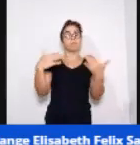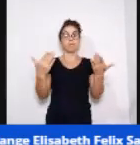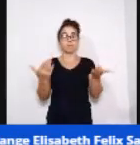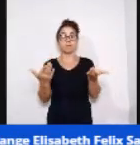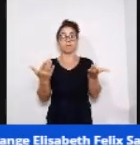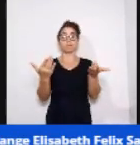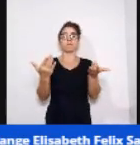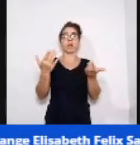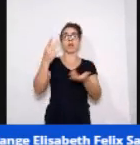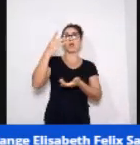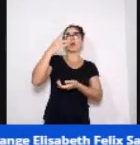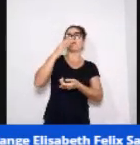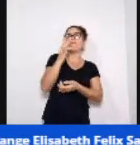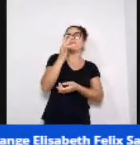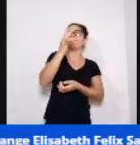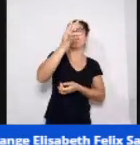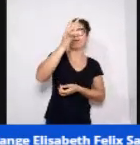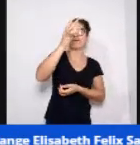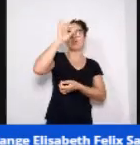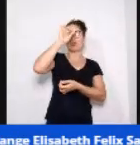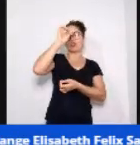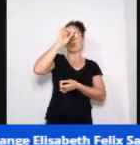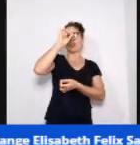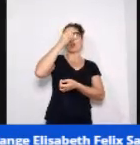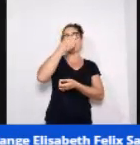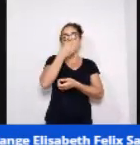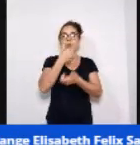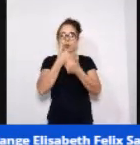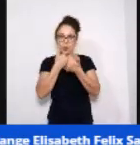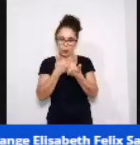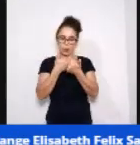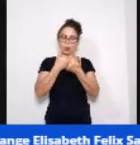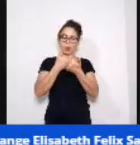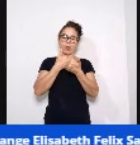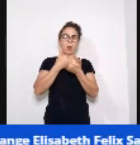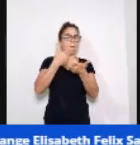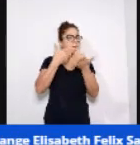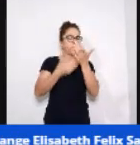dias melhores, né? Que não percamos as nossas esperanças.